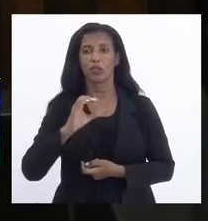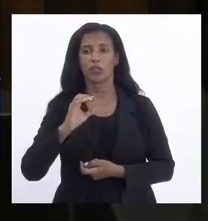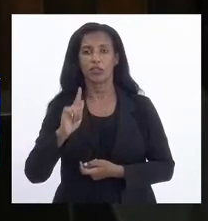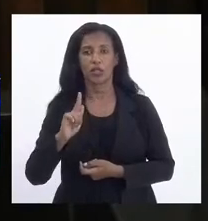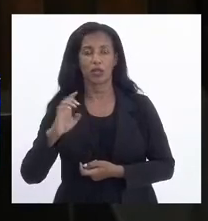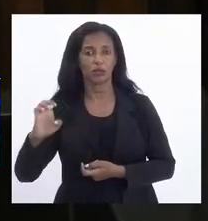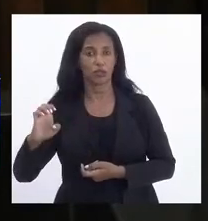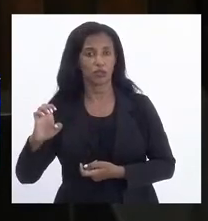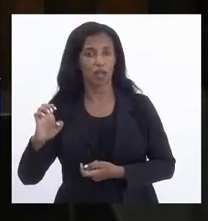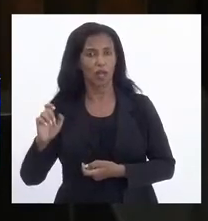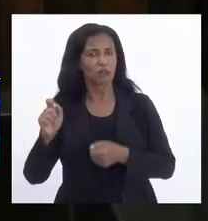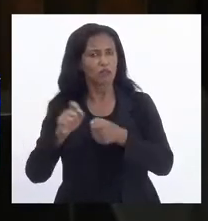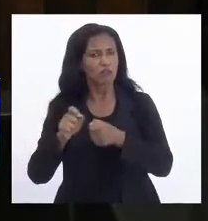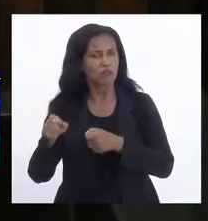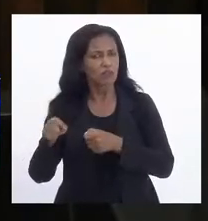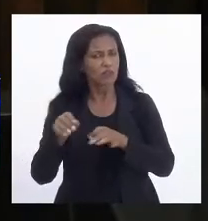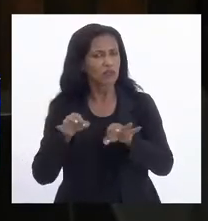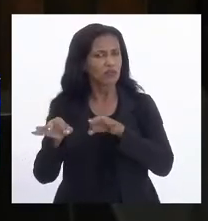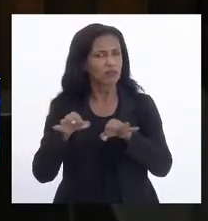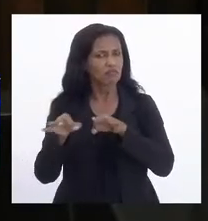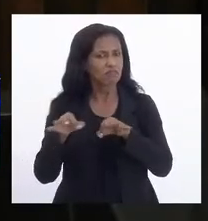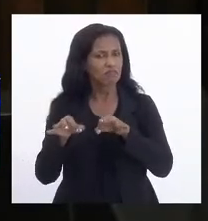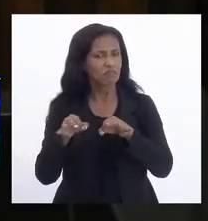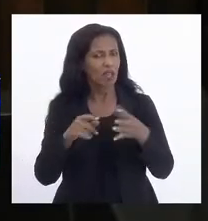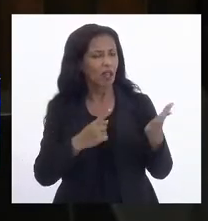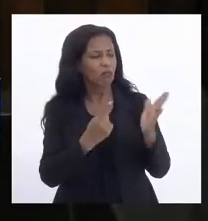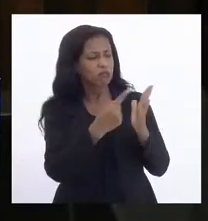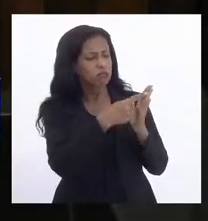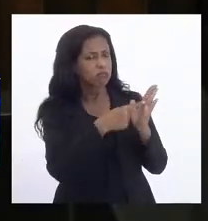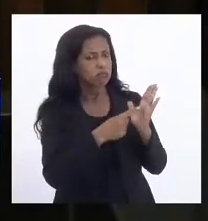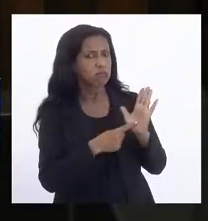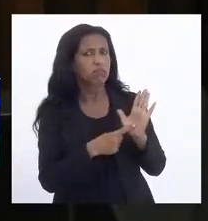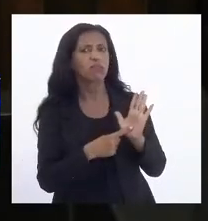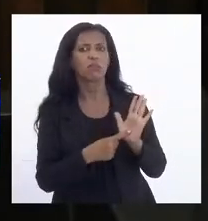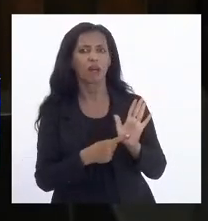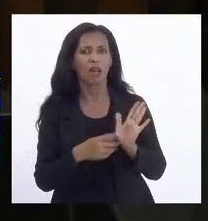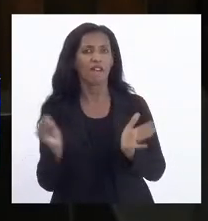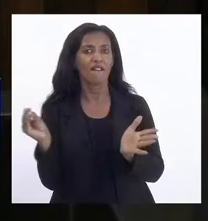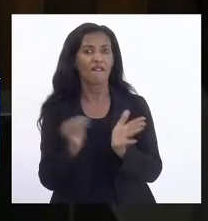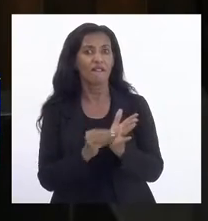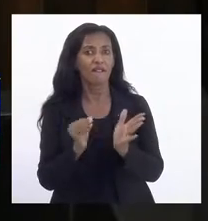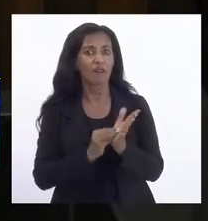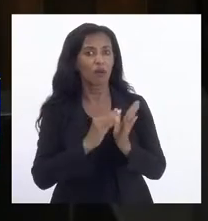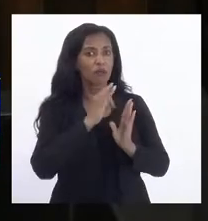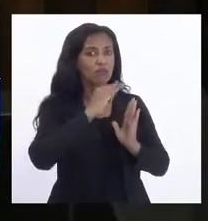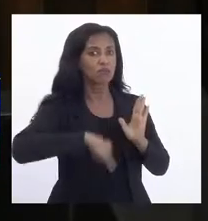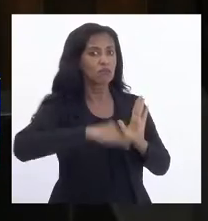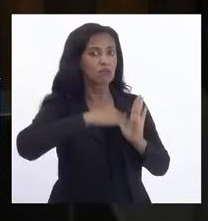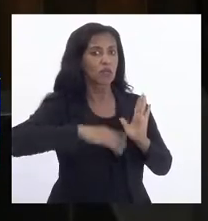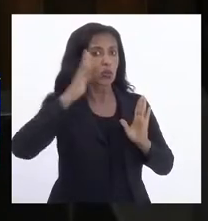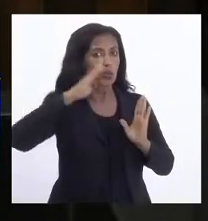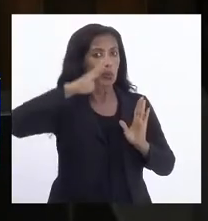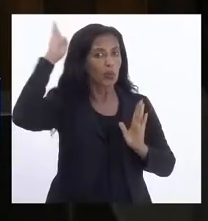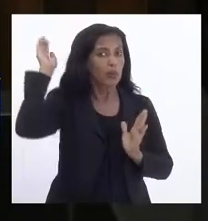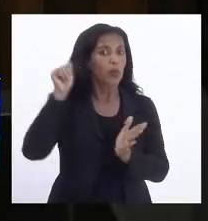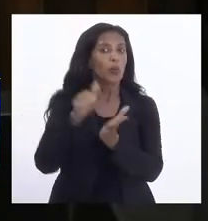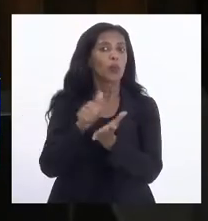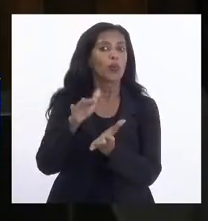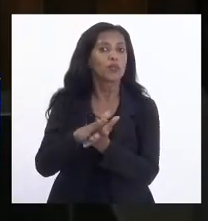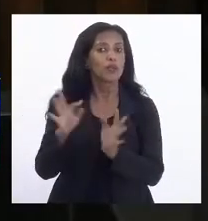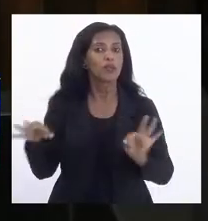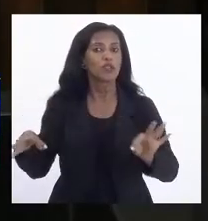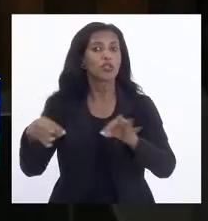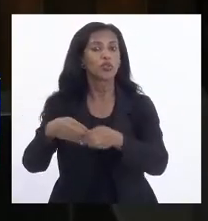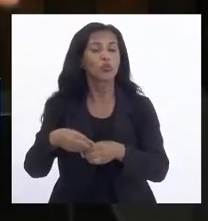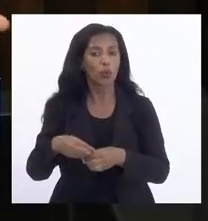fazendo esse tipo de constatação, a falta de alvará e, por via de consequência, de todas